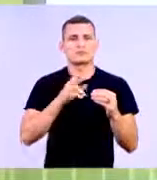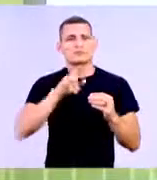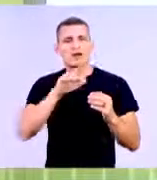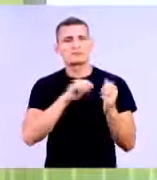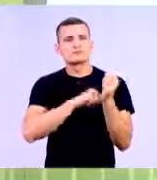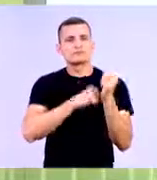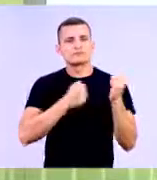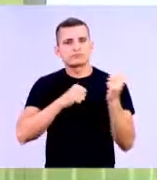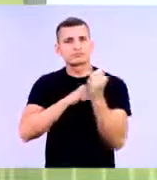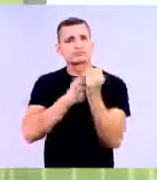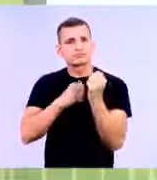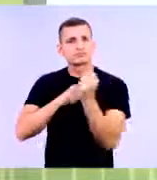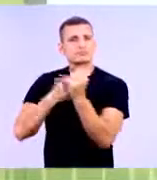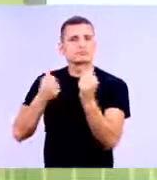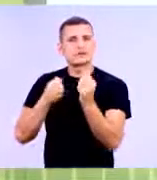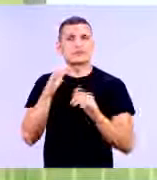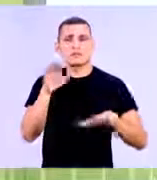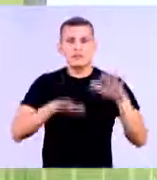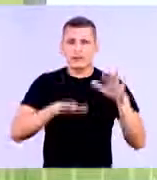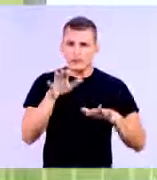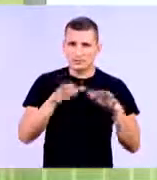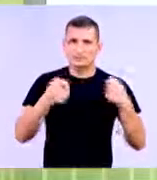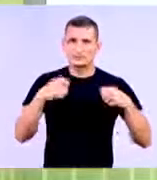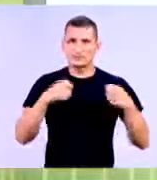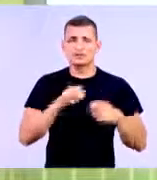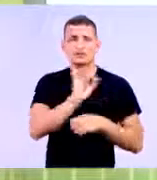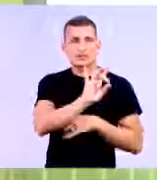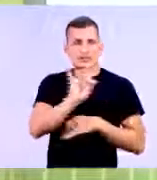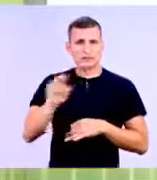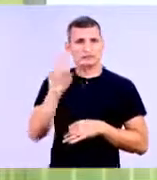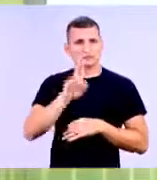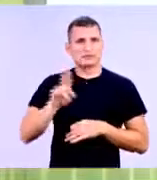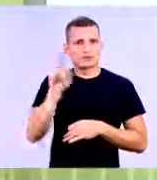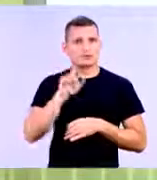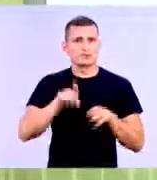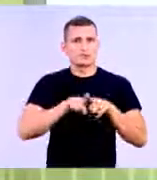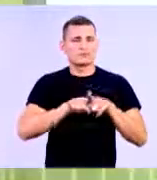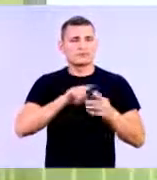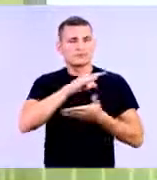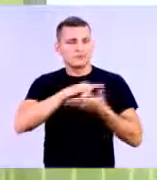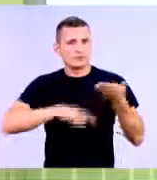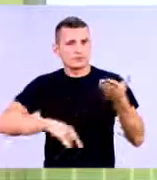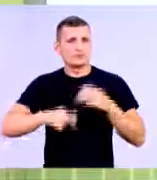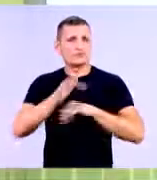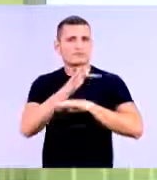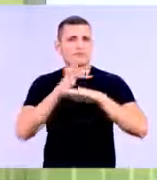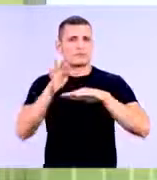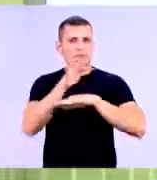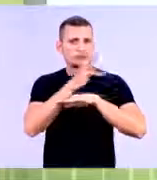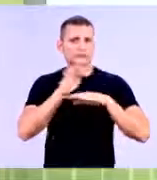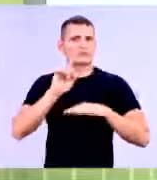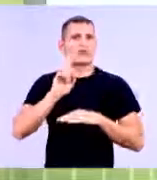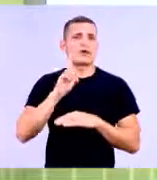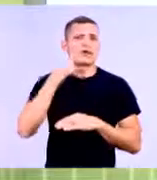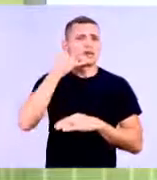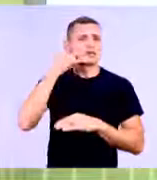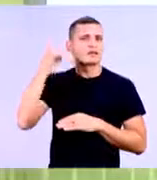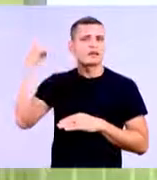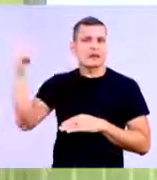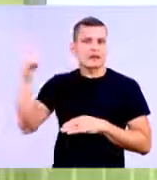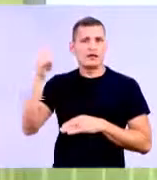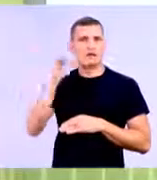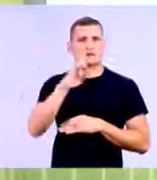necessidades de cada usuário e a partir daí, interessante, documentar formalmente. Não é ligar lá para o rapazinho